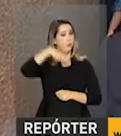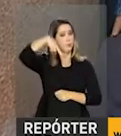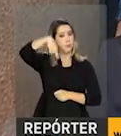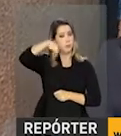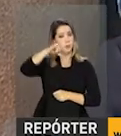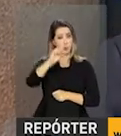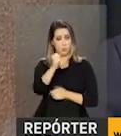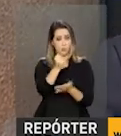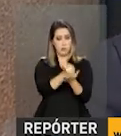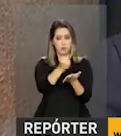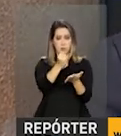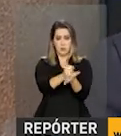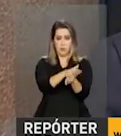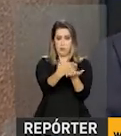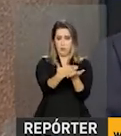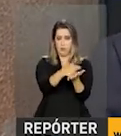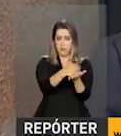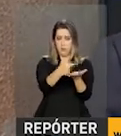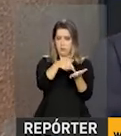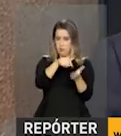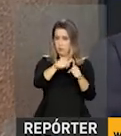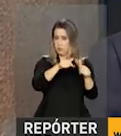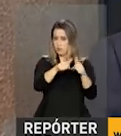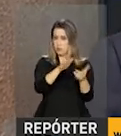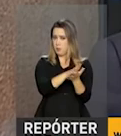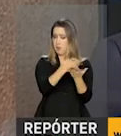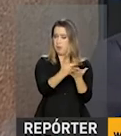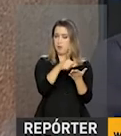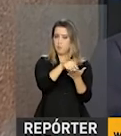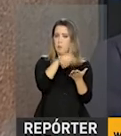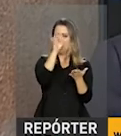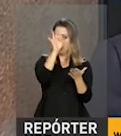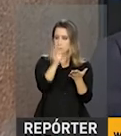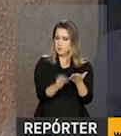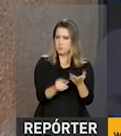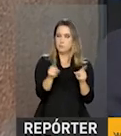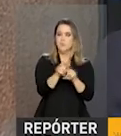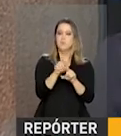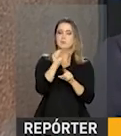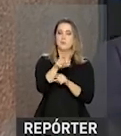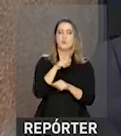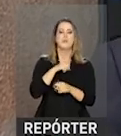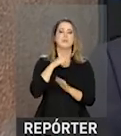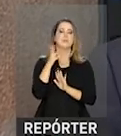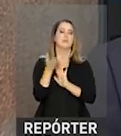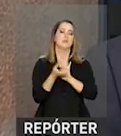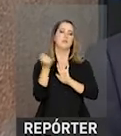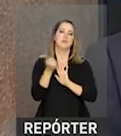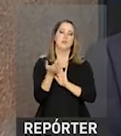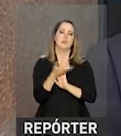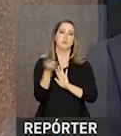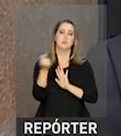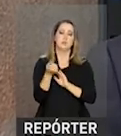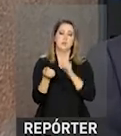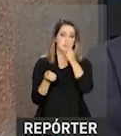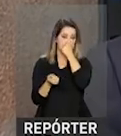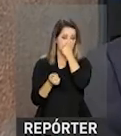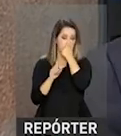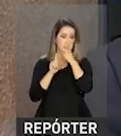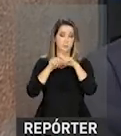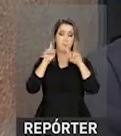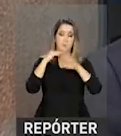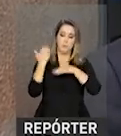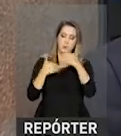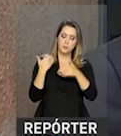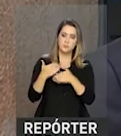na carteira de trabalho. Ele é o mais indicado, que ele com certeza vai buscar um cadastro do PIS se ele tem ou não saldo a receber. Agora, a